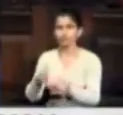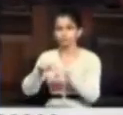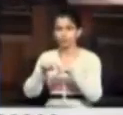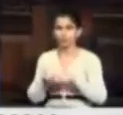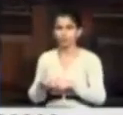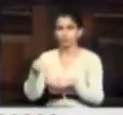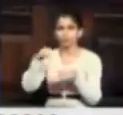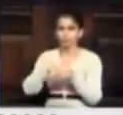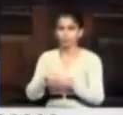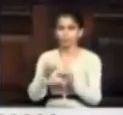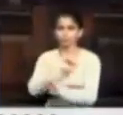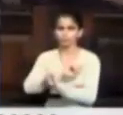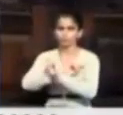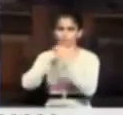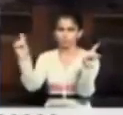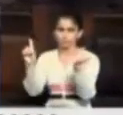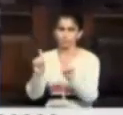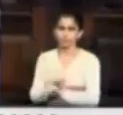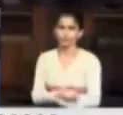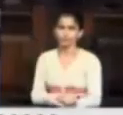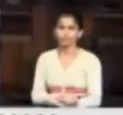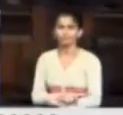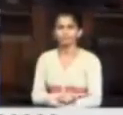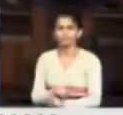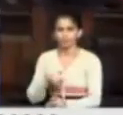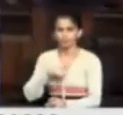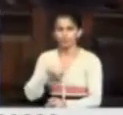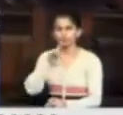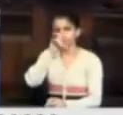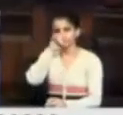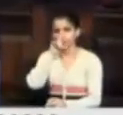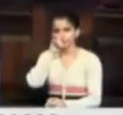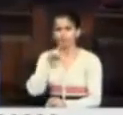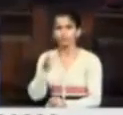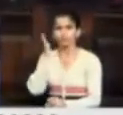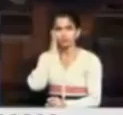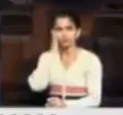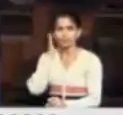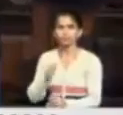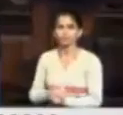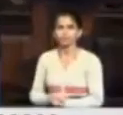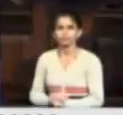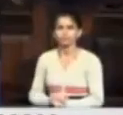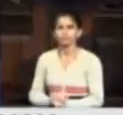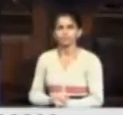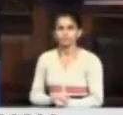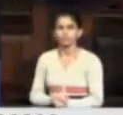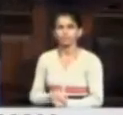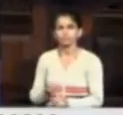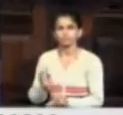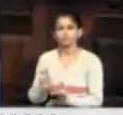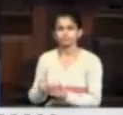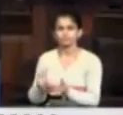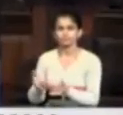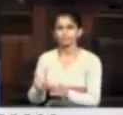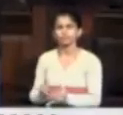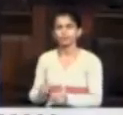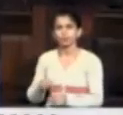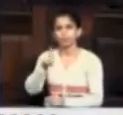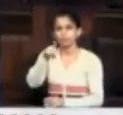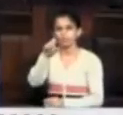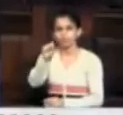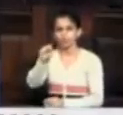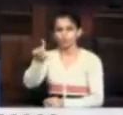contrário. Não por colocar nenhum servidor em risco, porque os servidores sabem perfeitamente que lado a bancada do PSOL sempre esteve. A bancada do